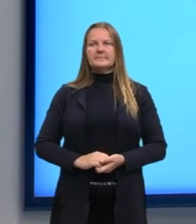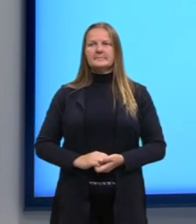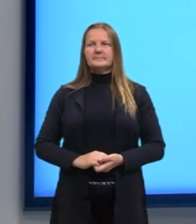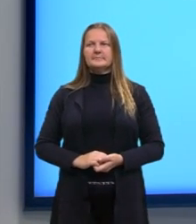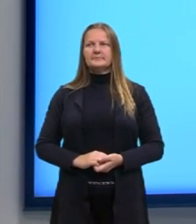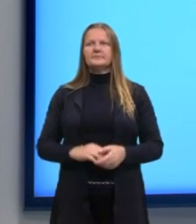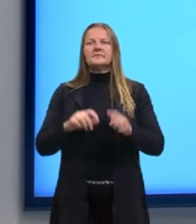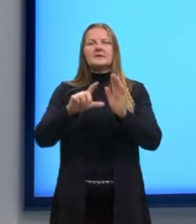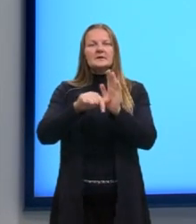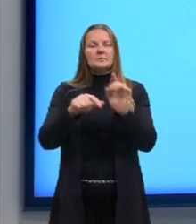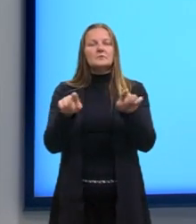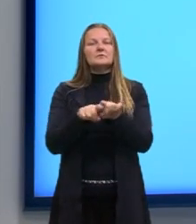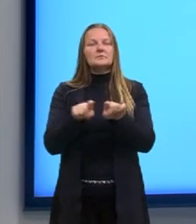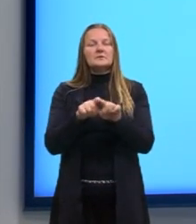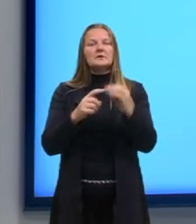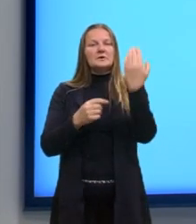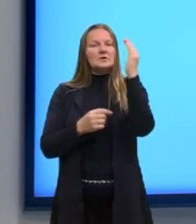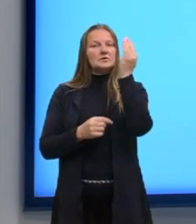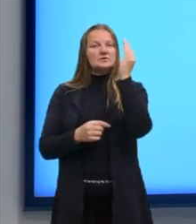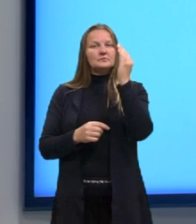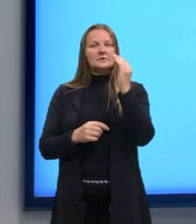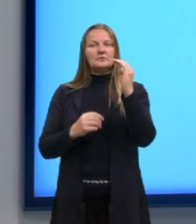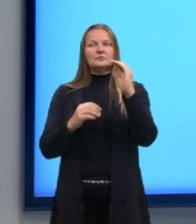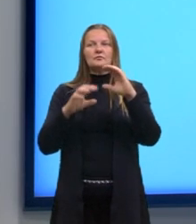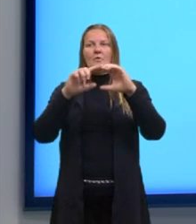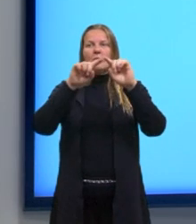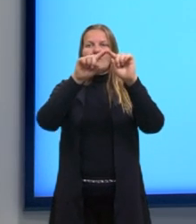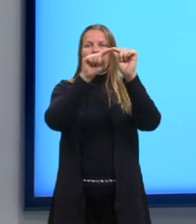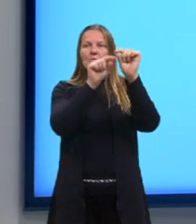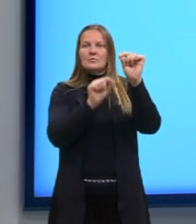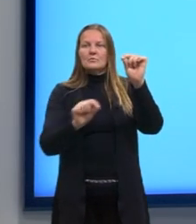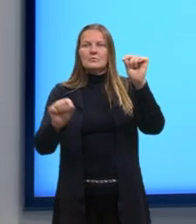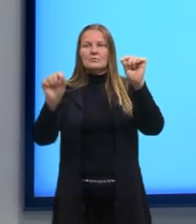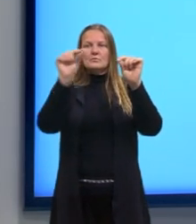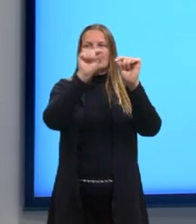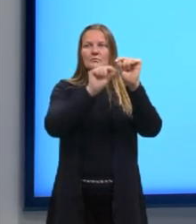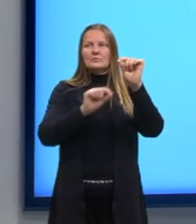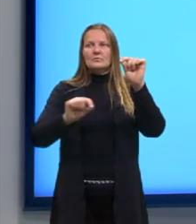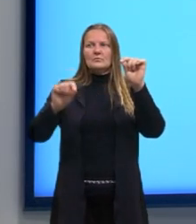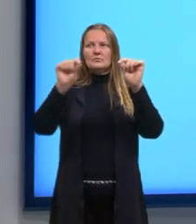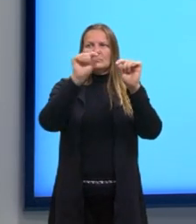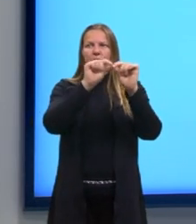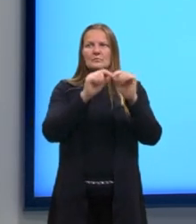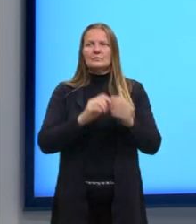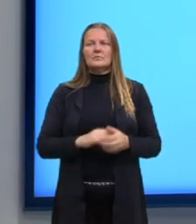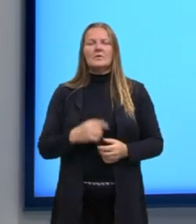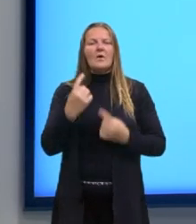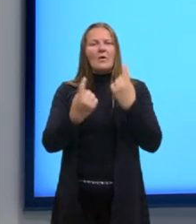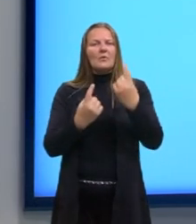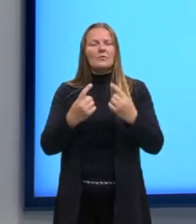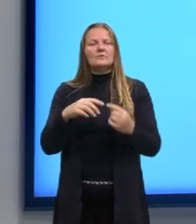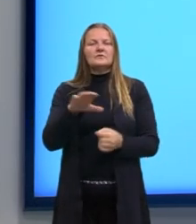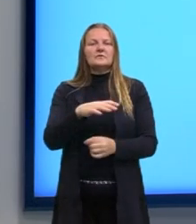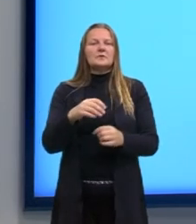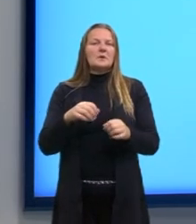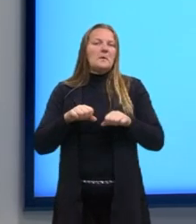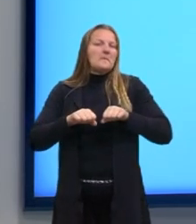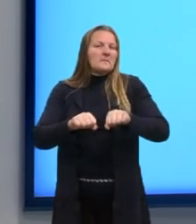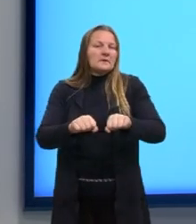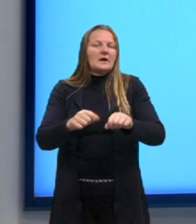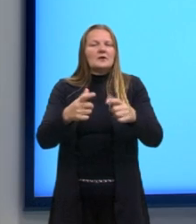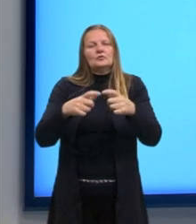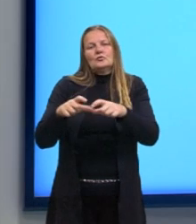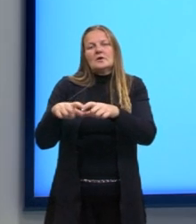depois a gente tem também os espelhos esféricos que são aqueles que a gente acaba vendo em alguns mercados em alguns